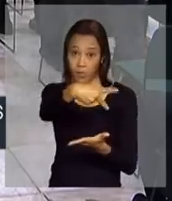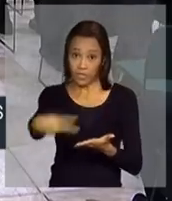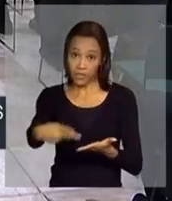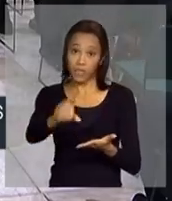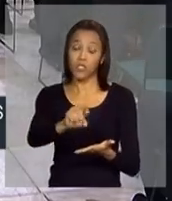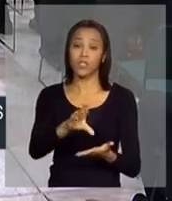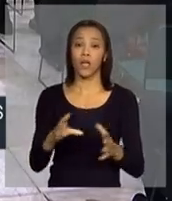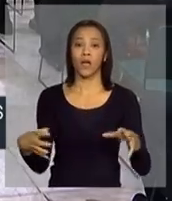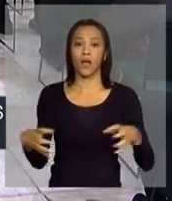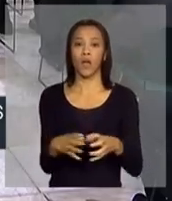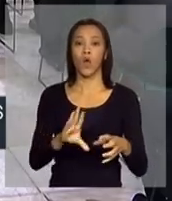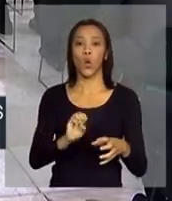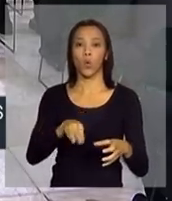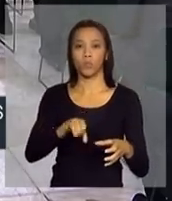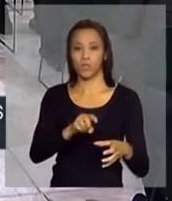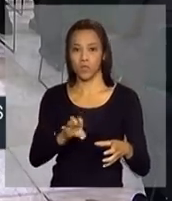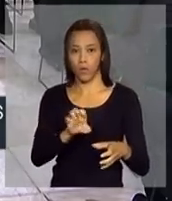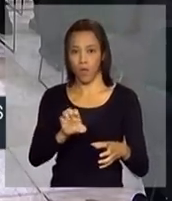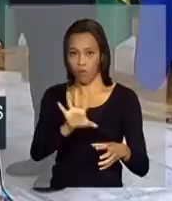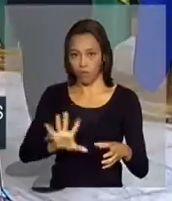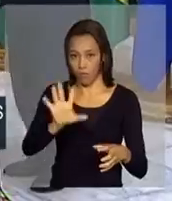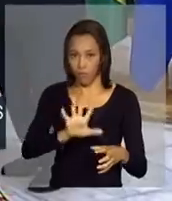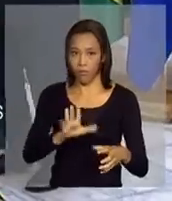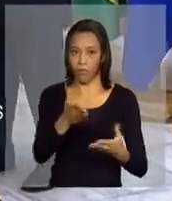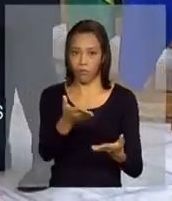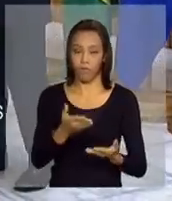José Manuel Durão Barroso.